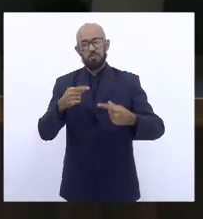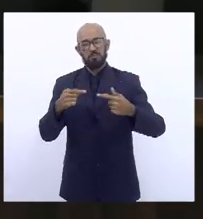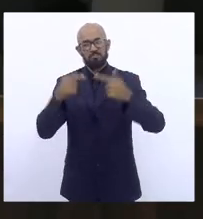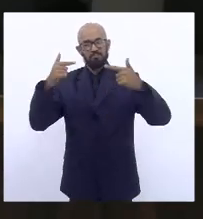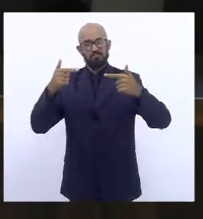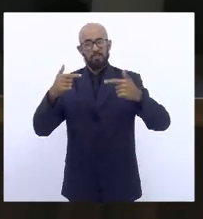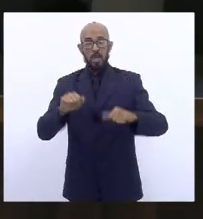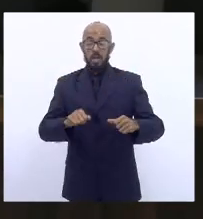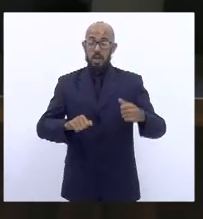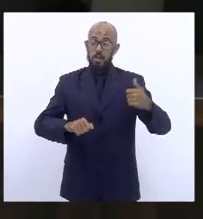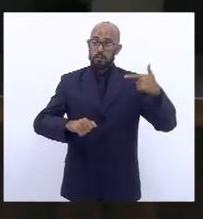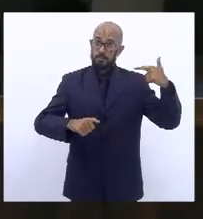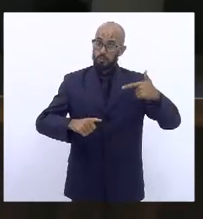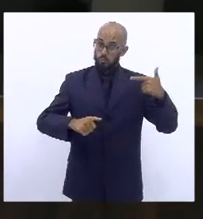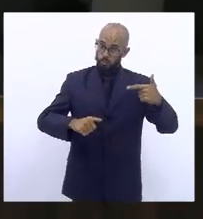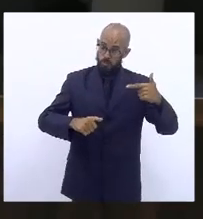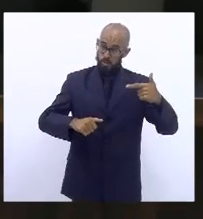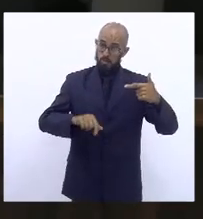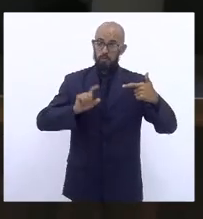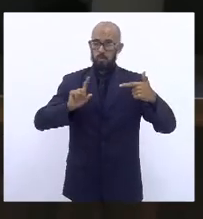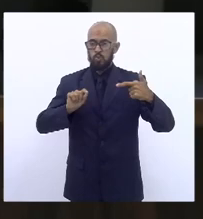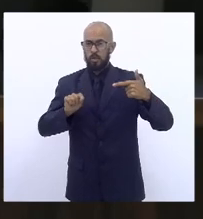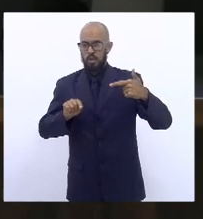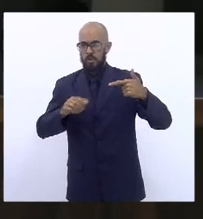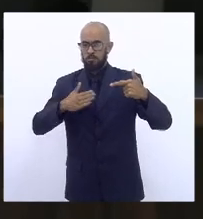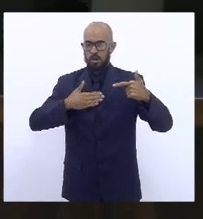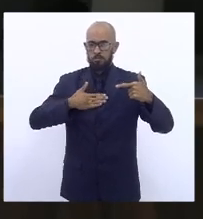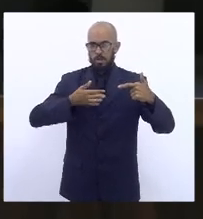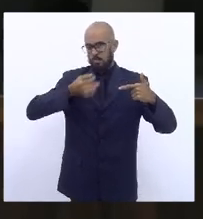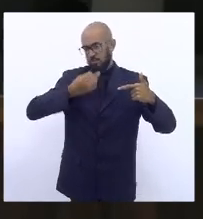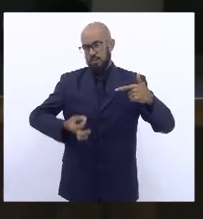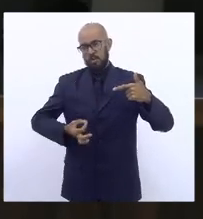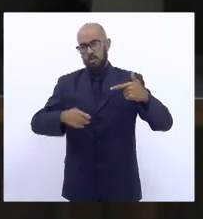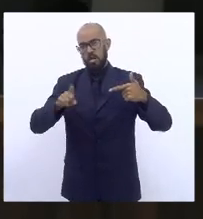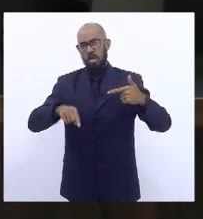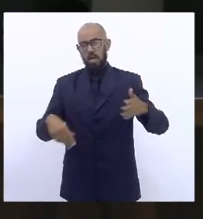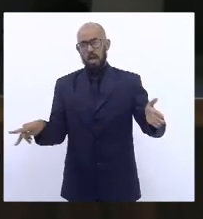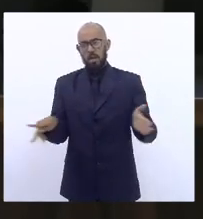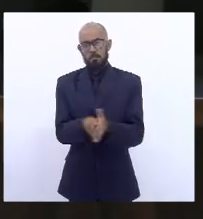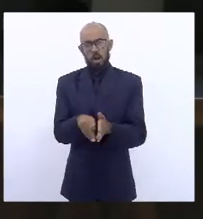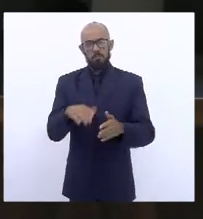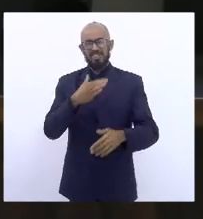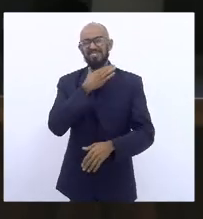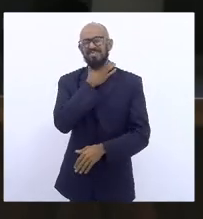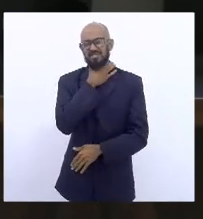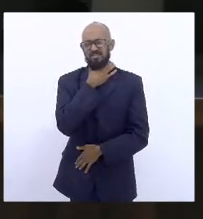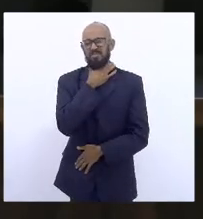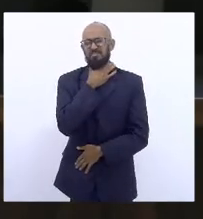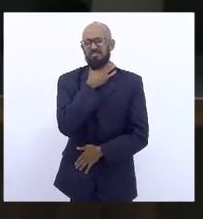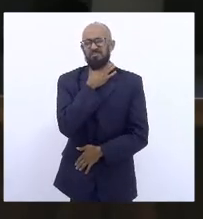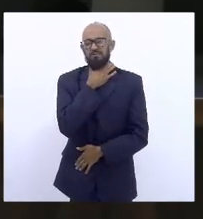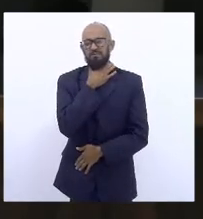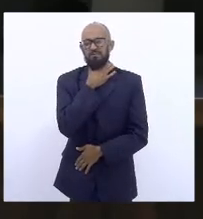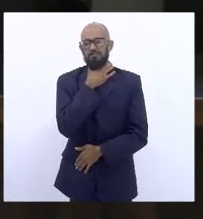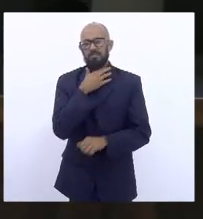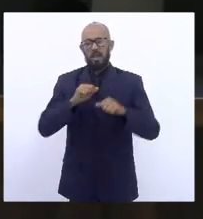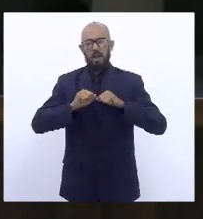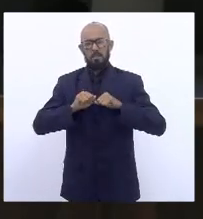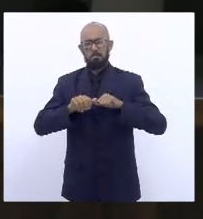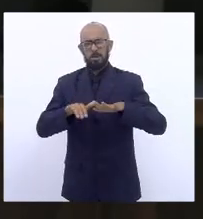a segunda mola propulsora, a meu ver, é a própria crise que a